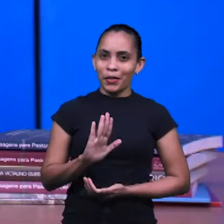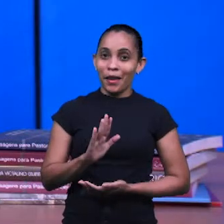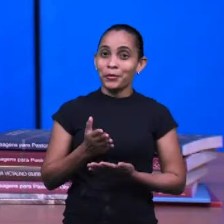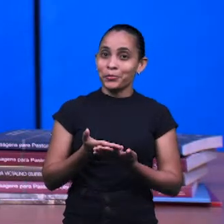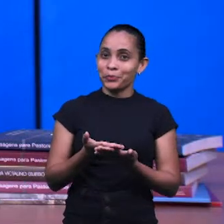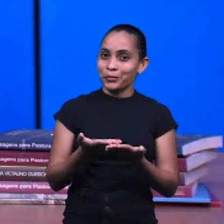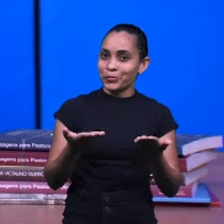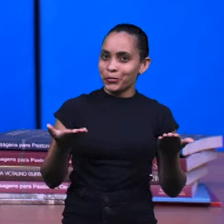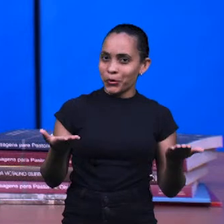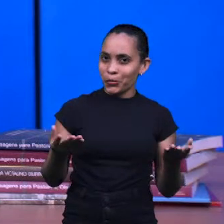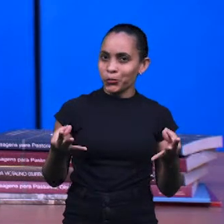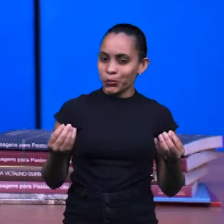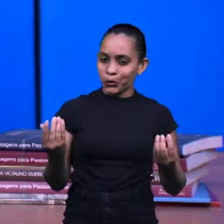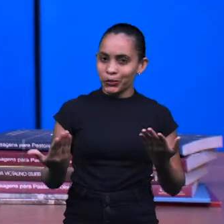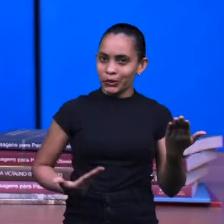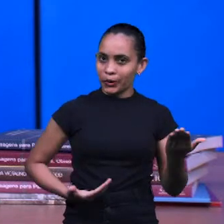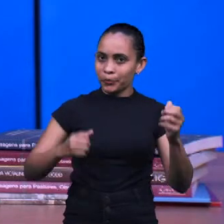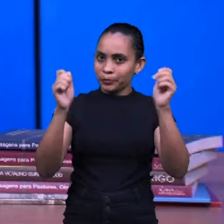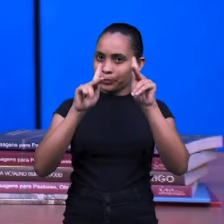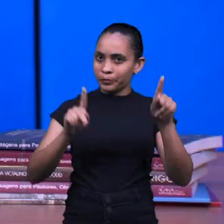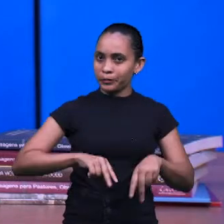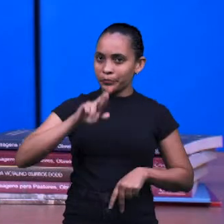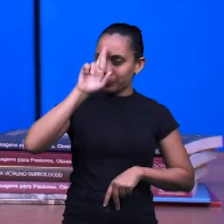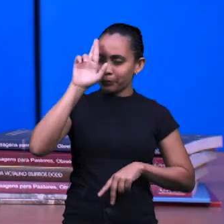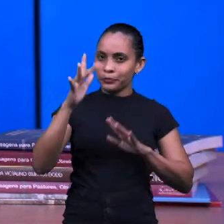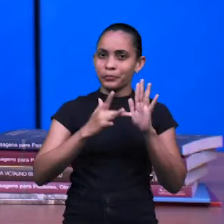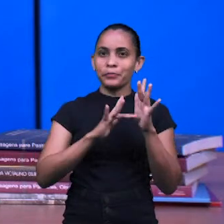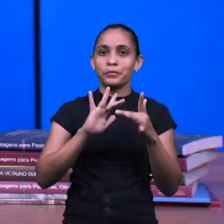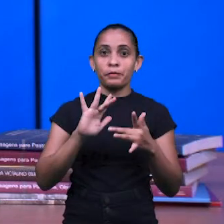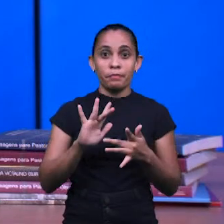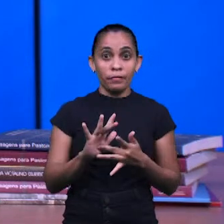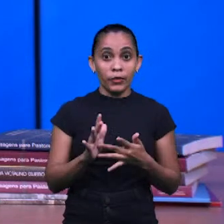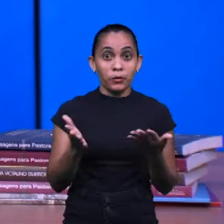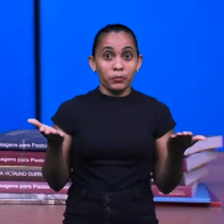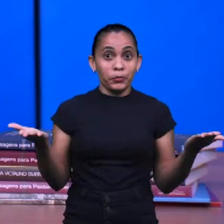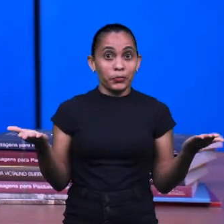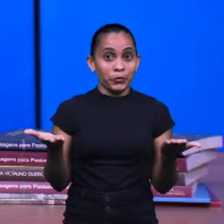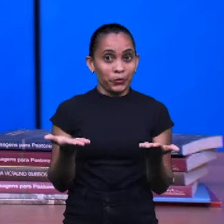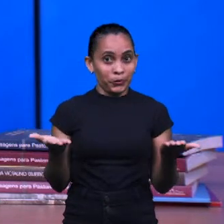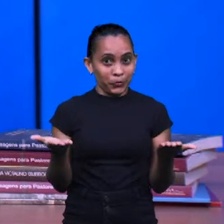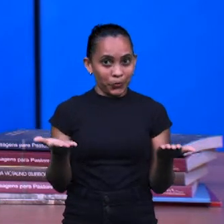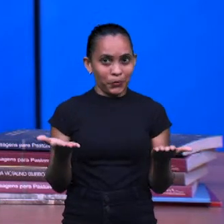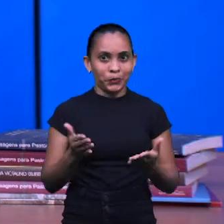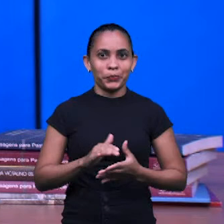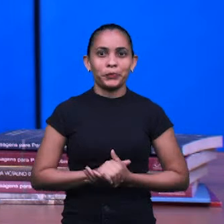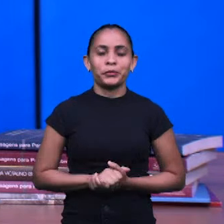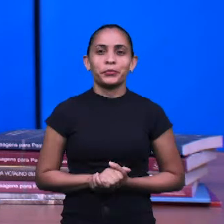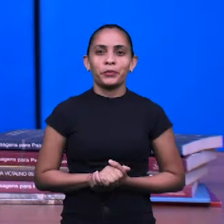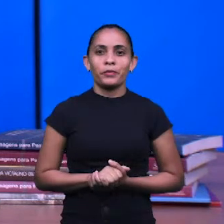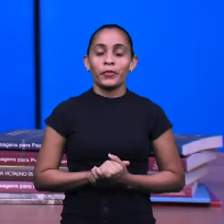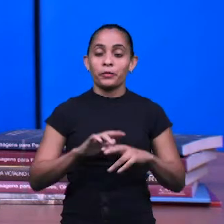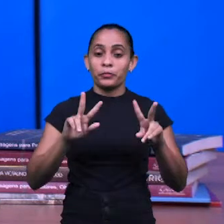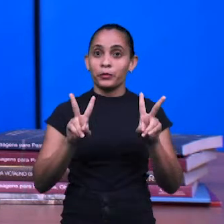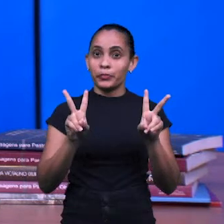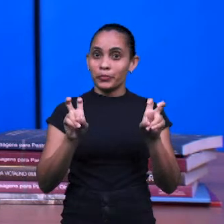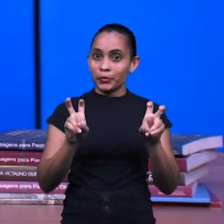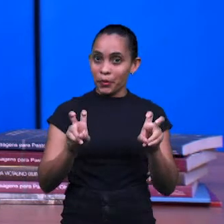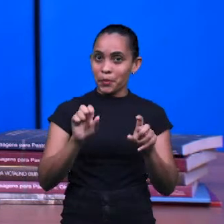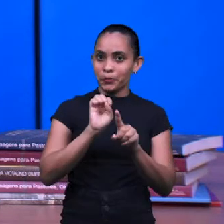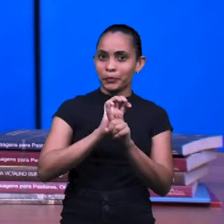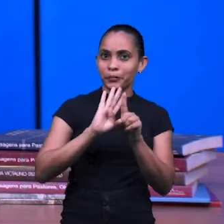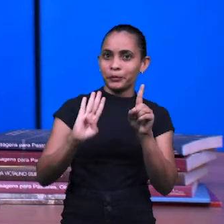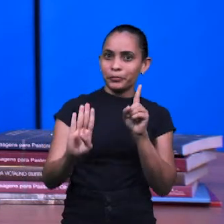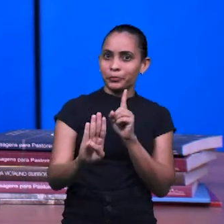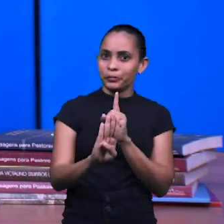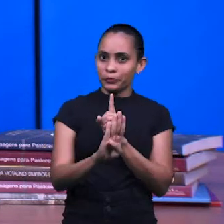quero cumprimentar todos os irmãos com a paz do Senhor Jesus. Nós estamos aqui para anteciparmos alguns assuntos da Escola